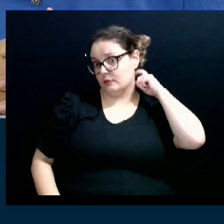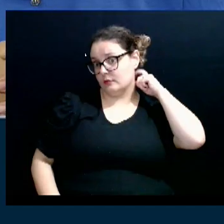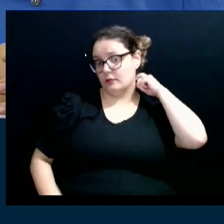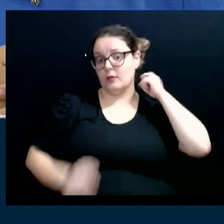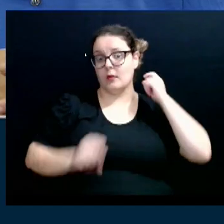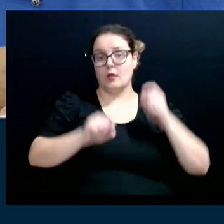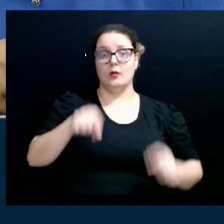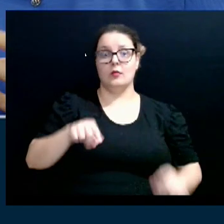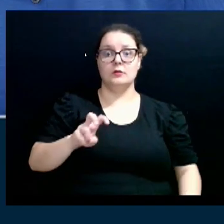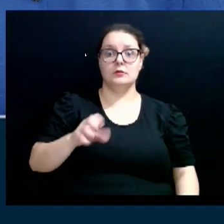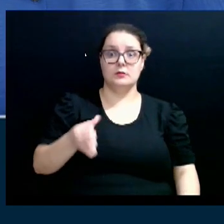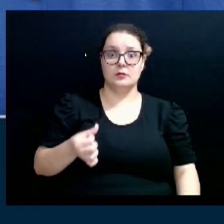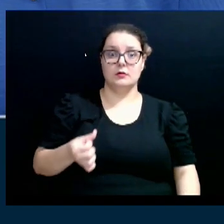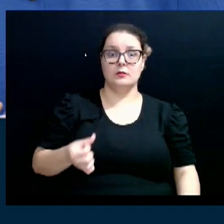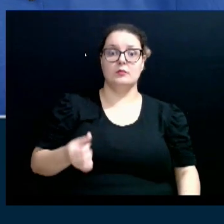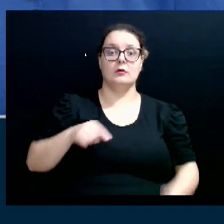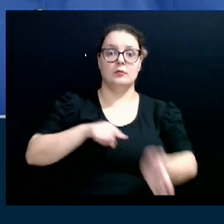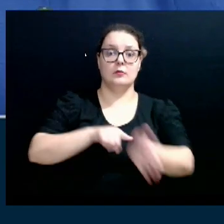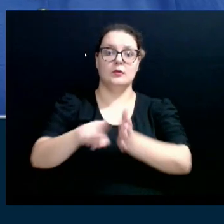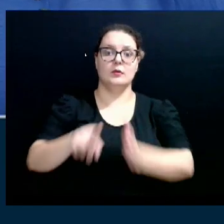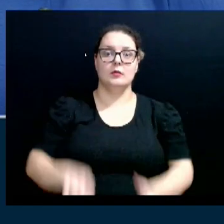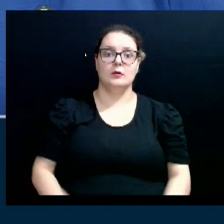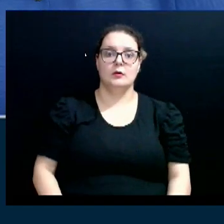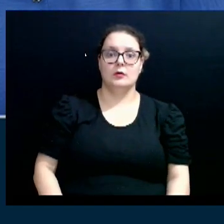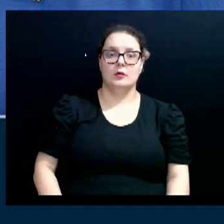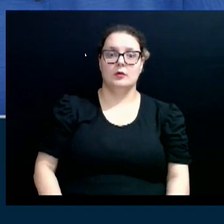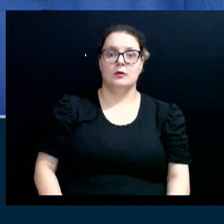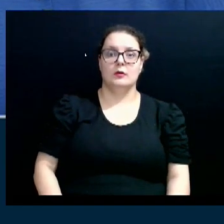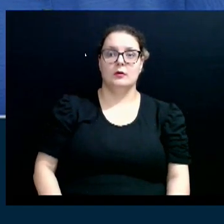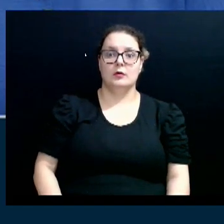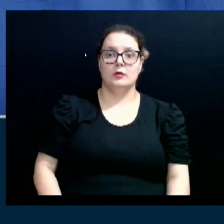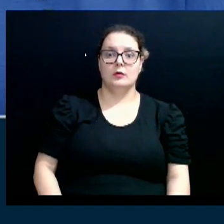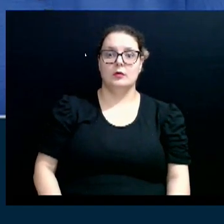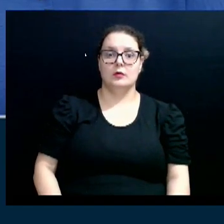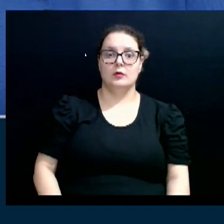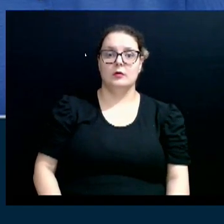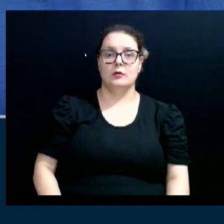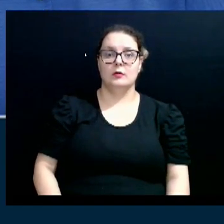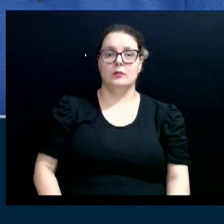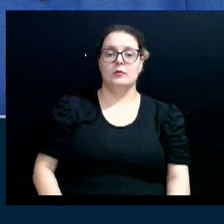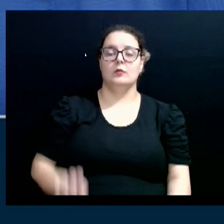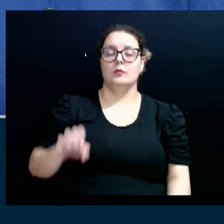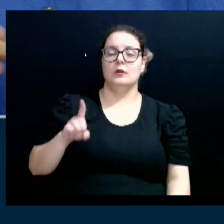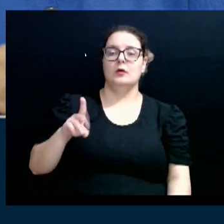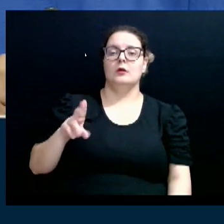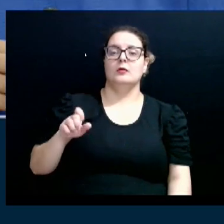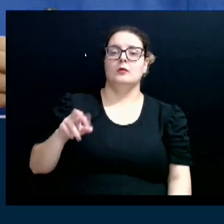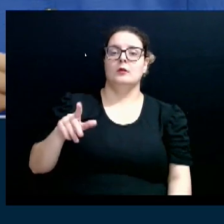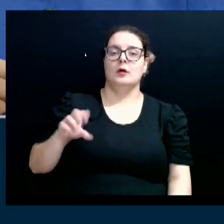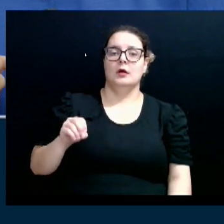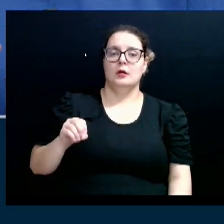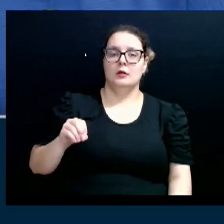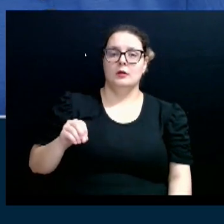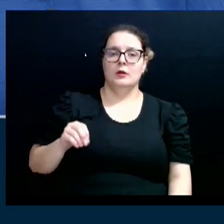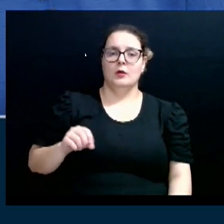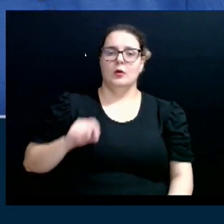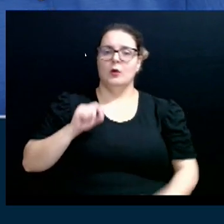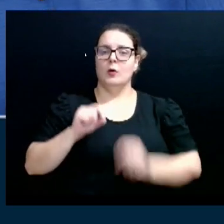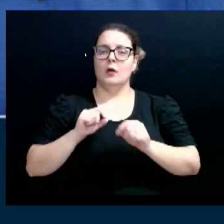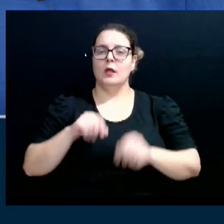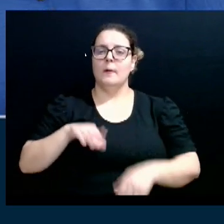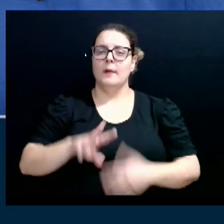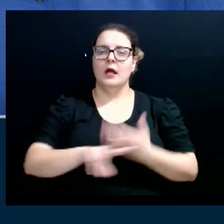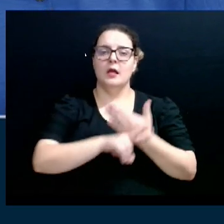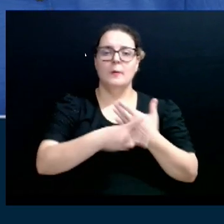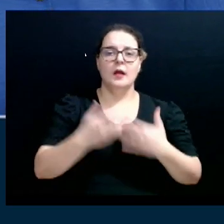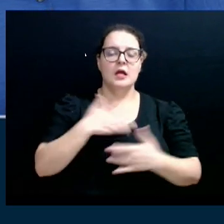pergunta, produção, por favor? Vamos lá para ver quem é que está conosco. O Eduardo Lima, do Nova Europa. O que mais impacta a saúde emocional